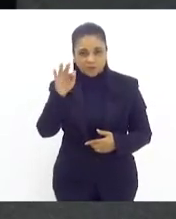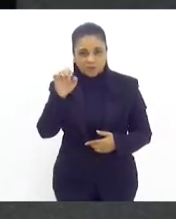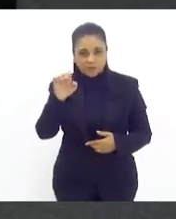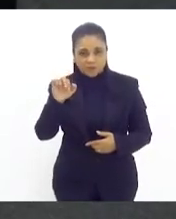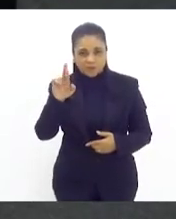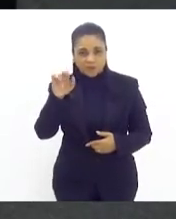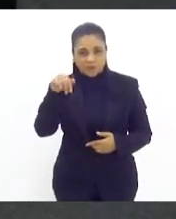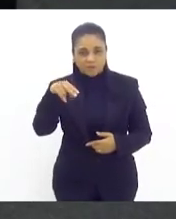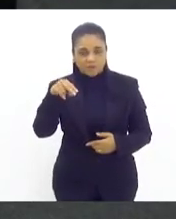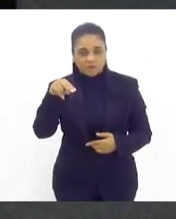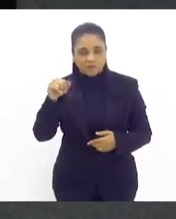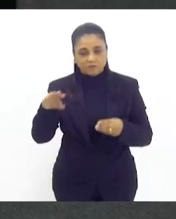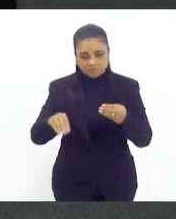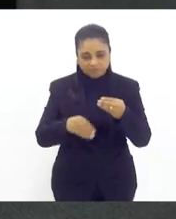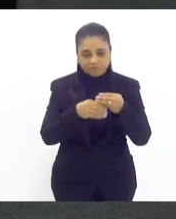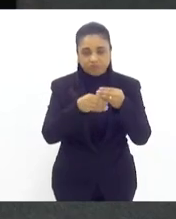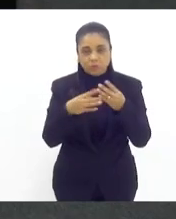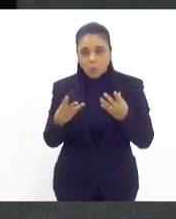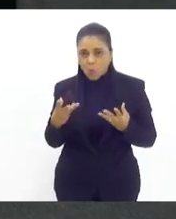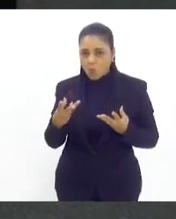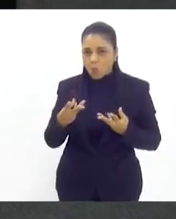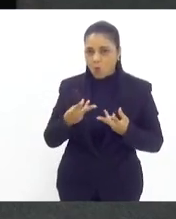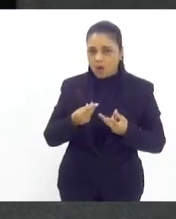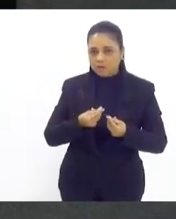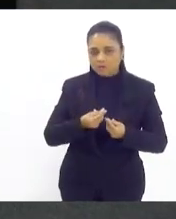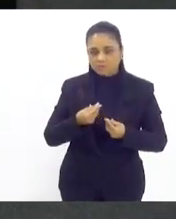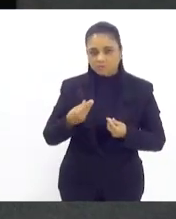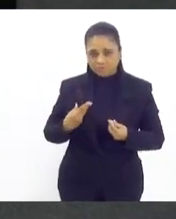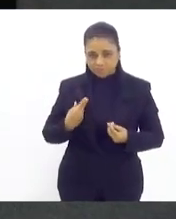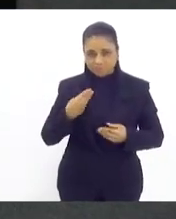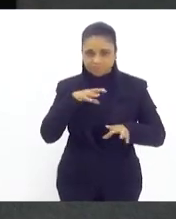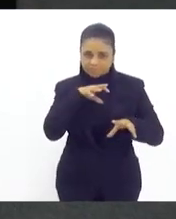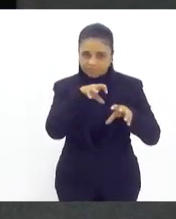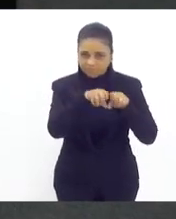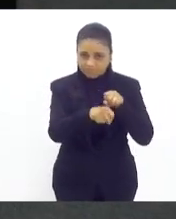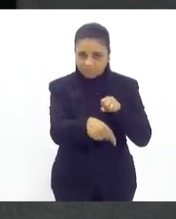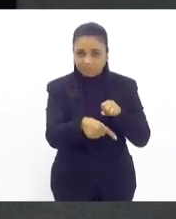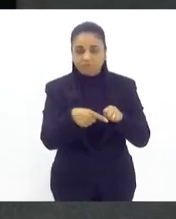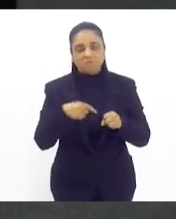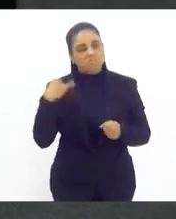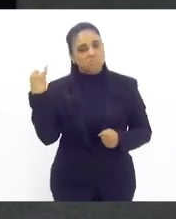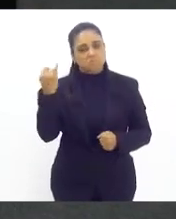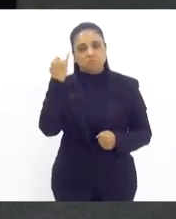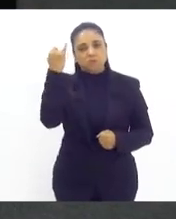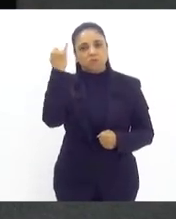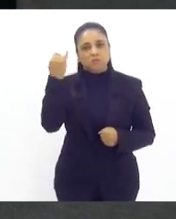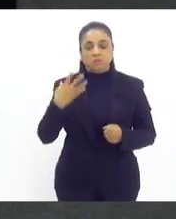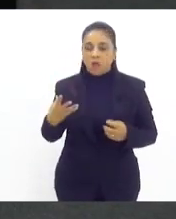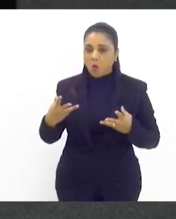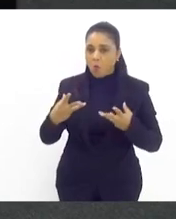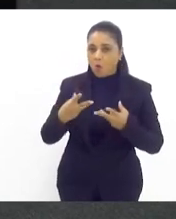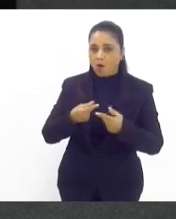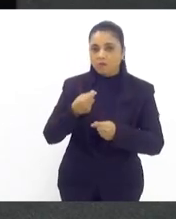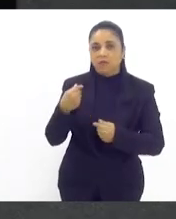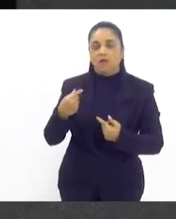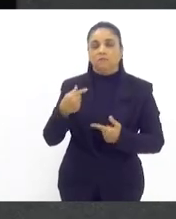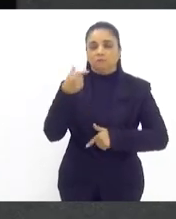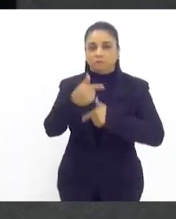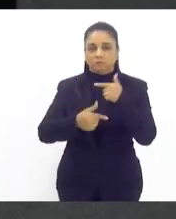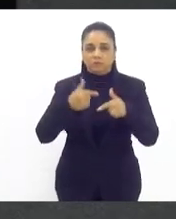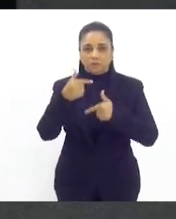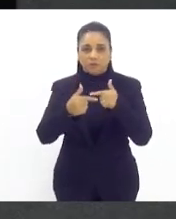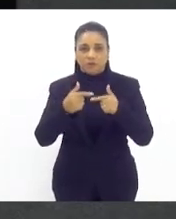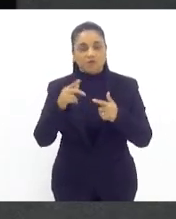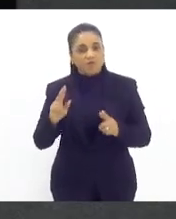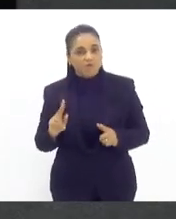adicional de qualificação é um incentivo importantíssimo que aprimora a qualidade do serviço e valoriza o